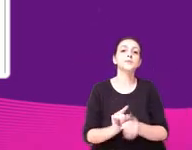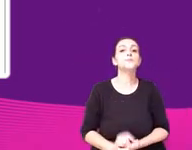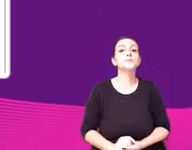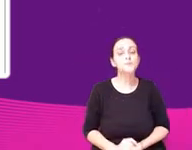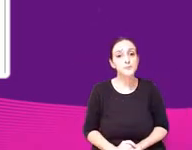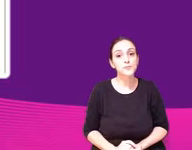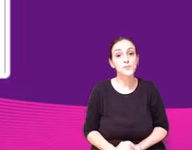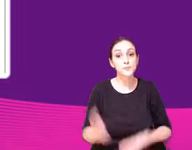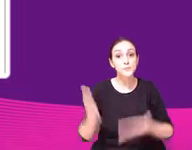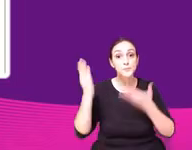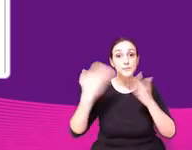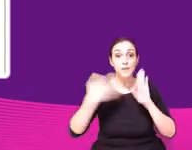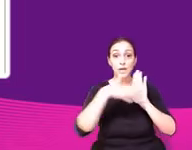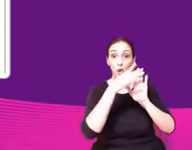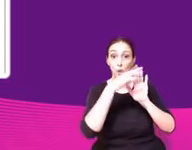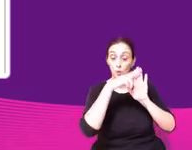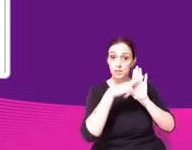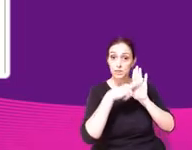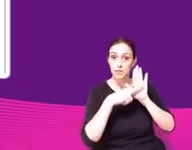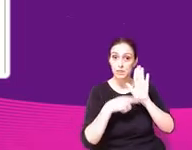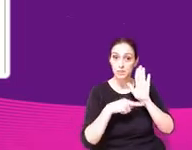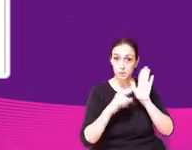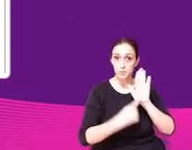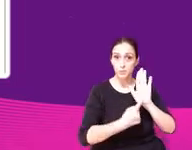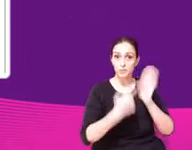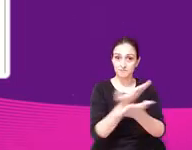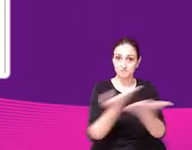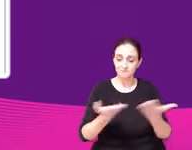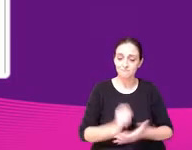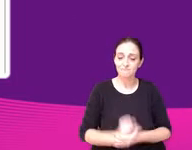Esse é o roteiro que eu vou apresentar para vocês.